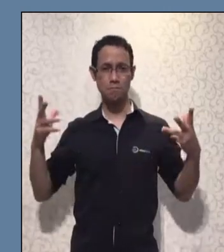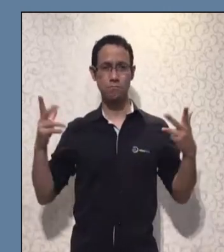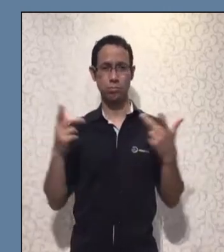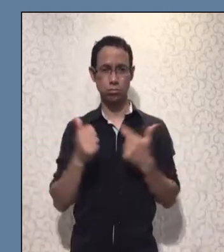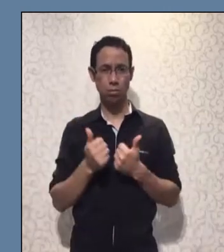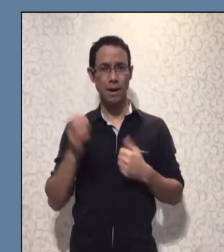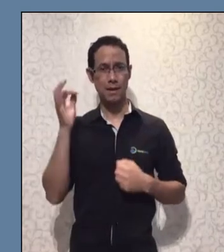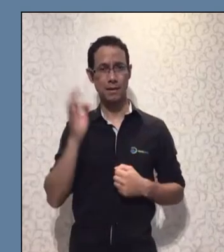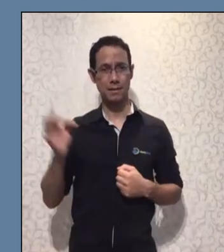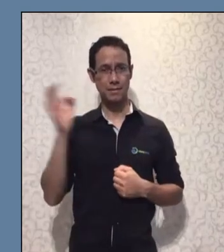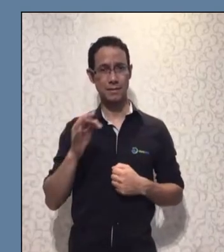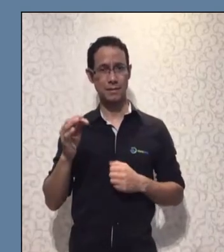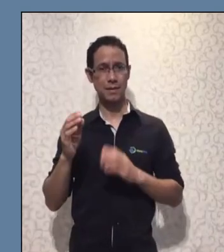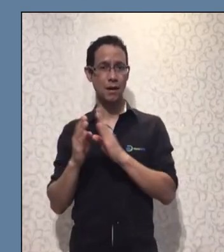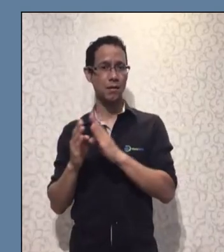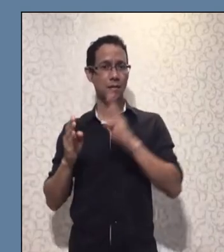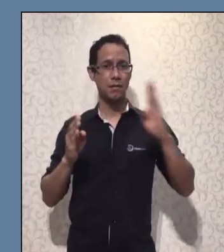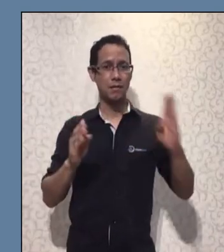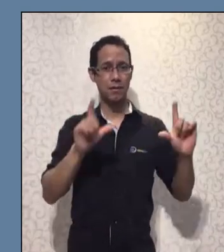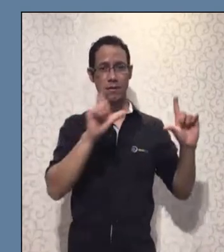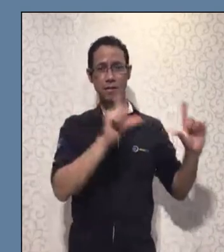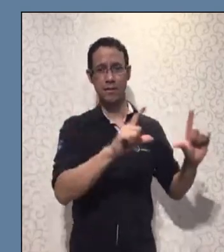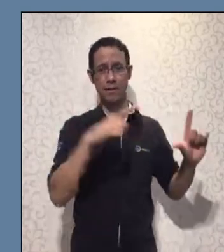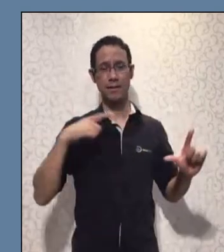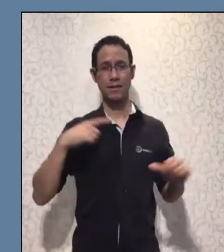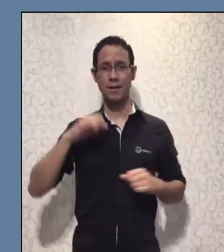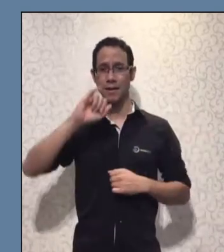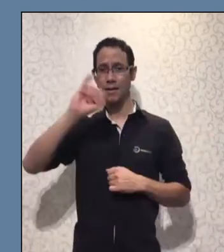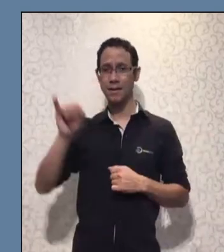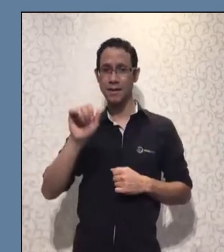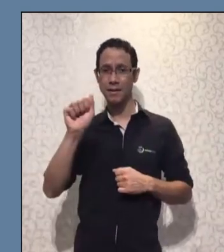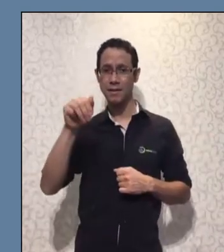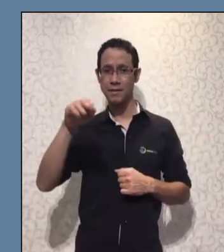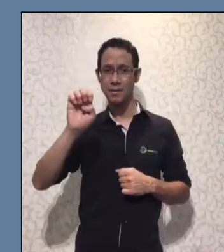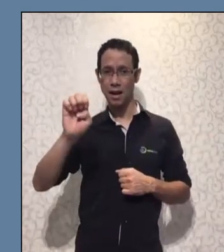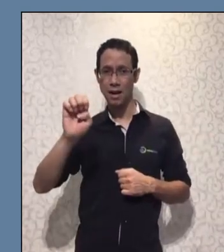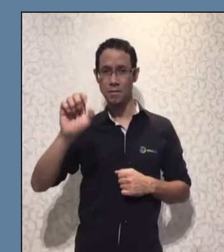lado você tem o Jaime Laureano, que faz uma referência à escravidão.